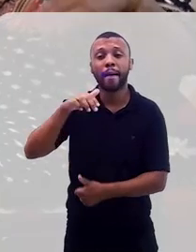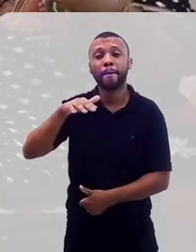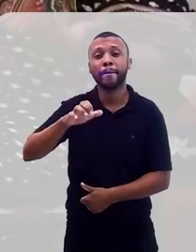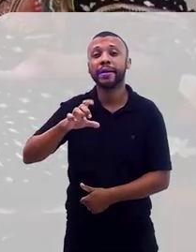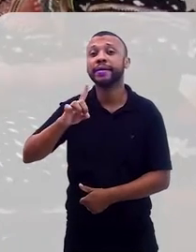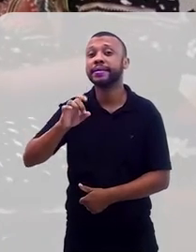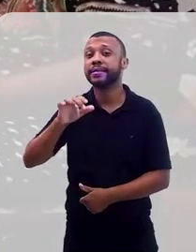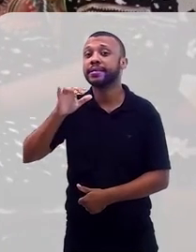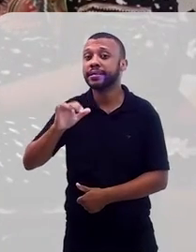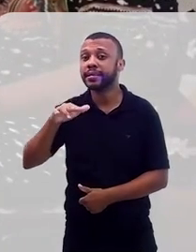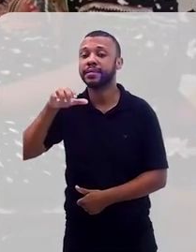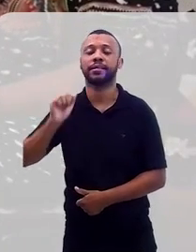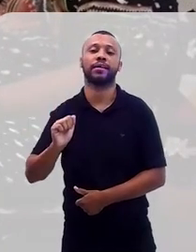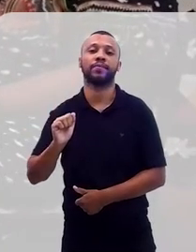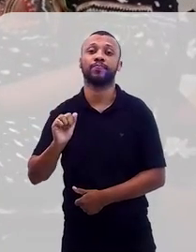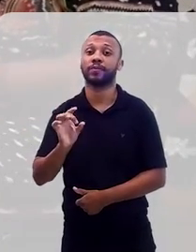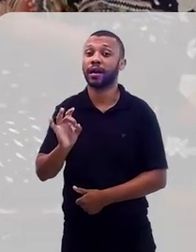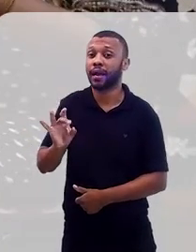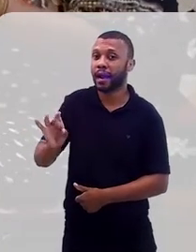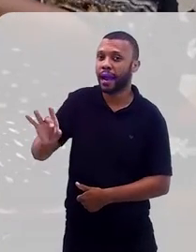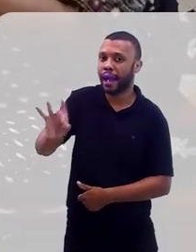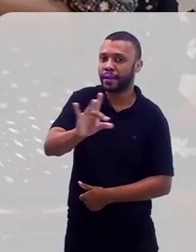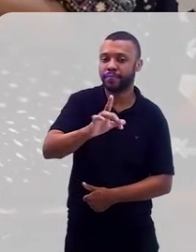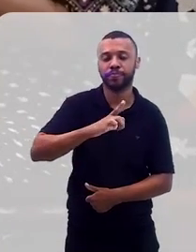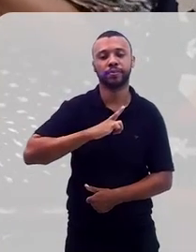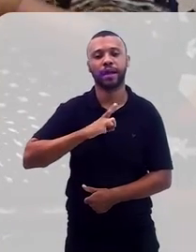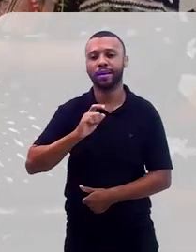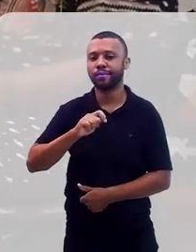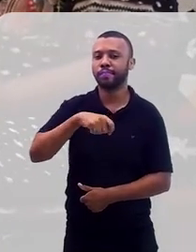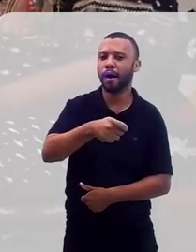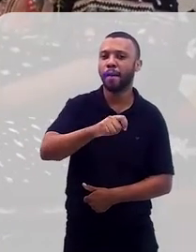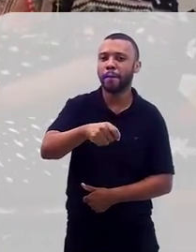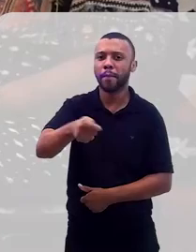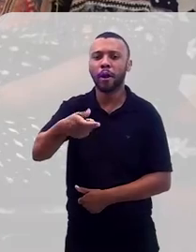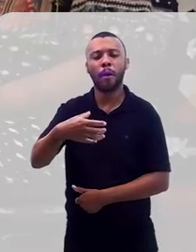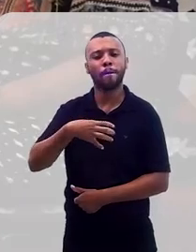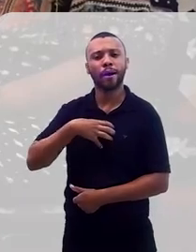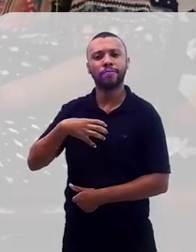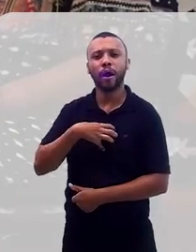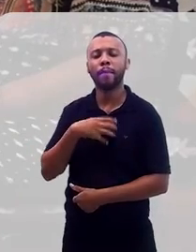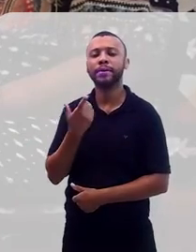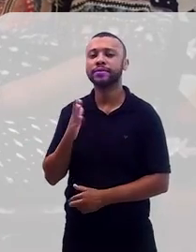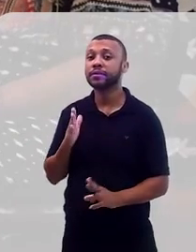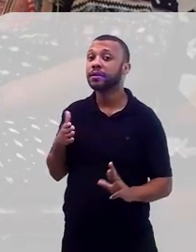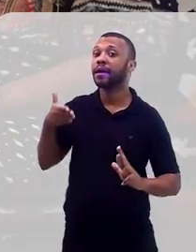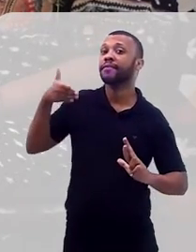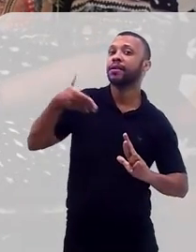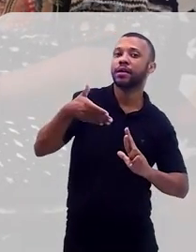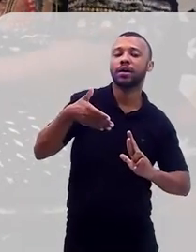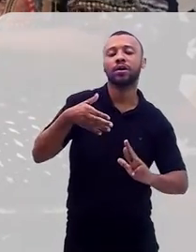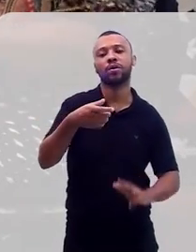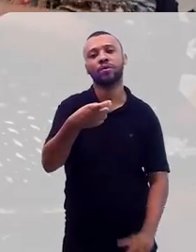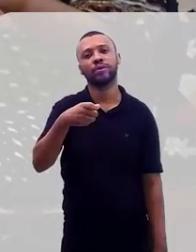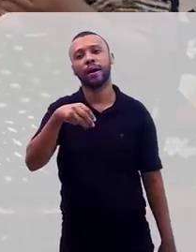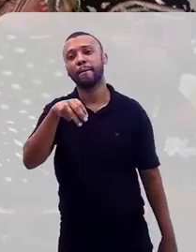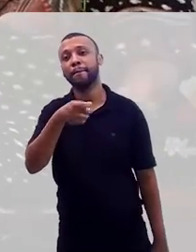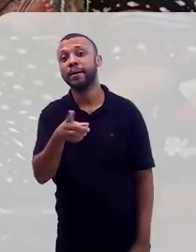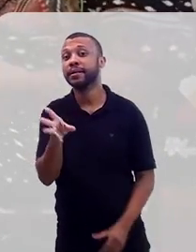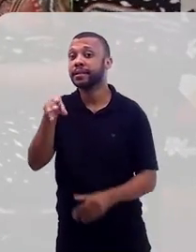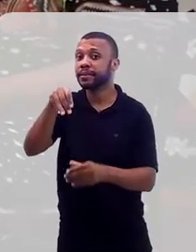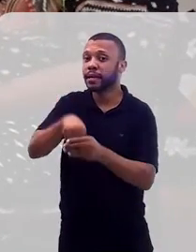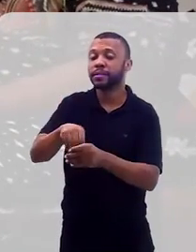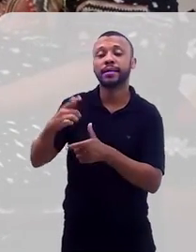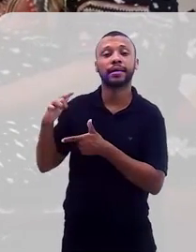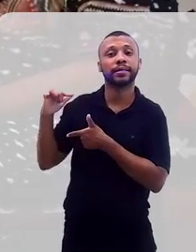medicina porque é assim que se chama lá né Cada um teria uma uma uma forma de chamar o chaman